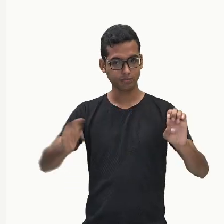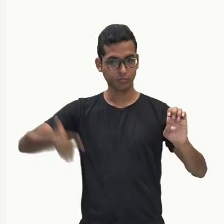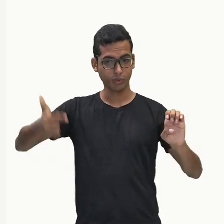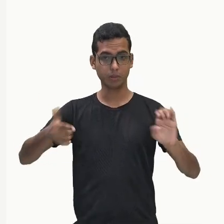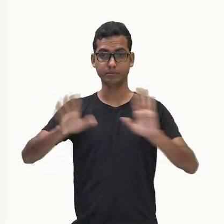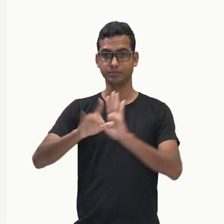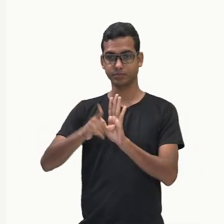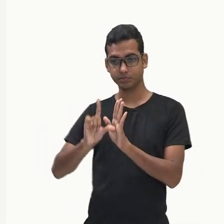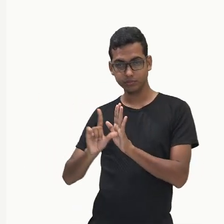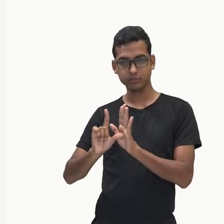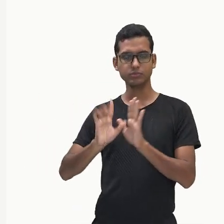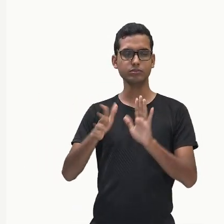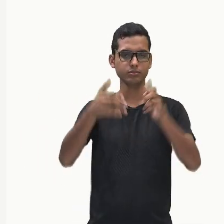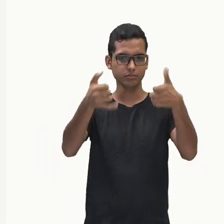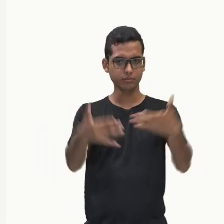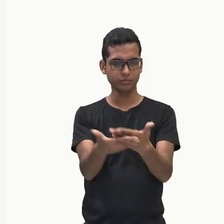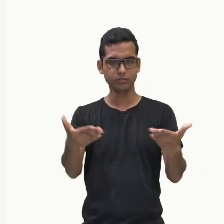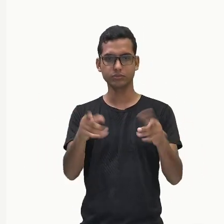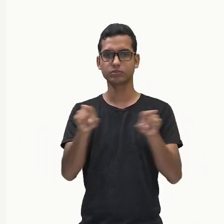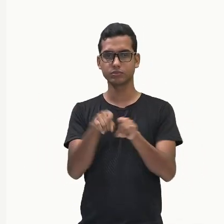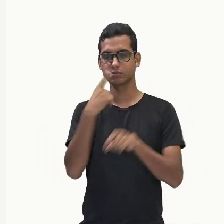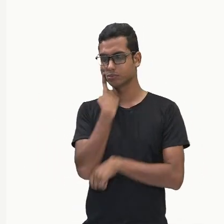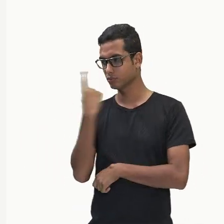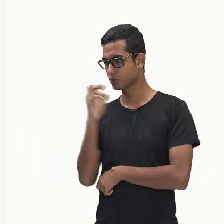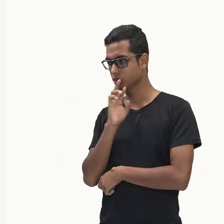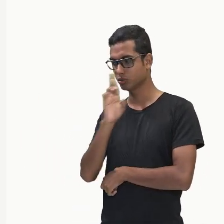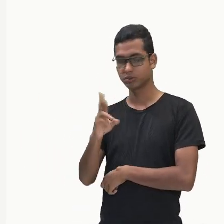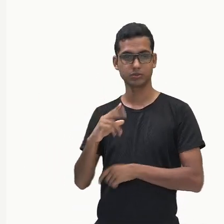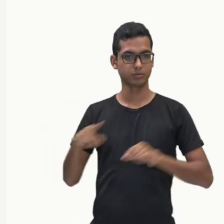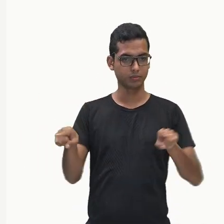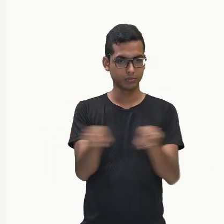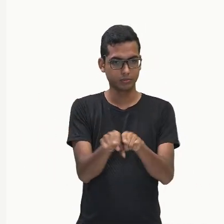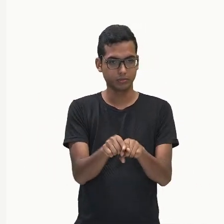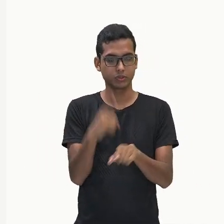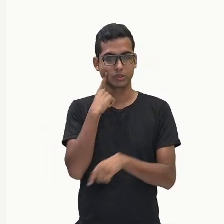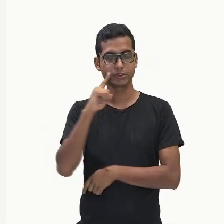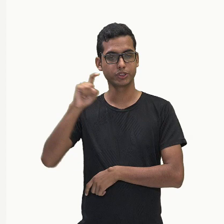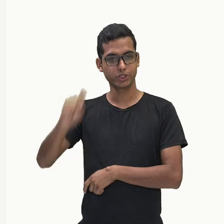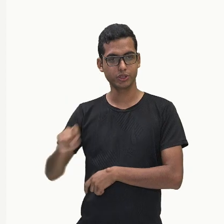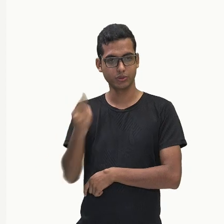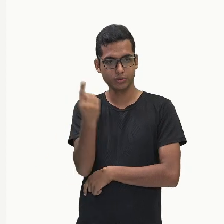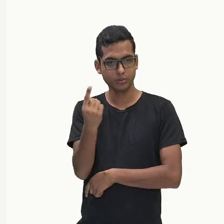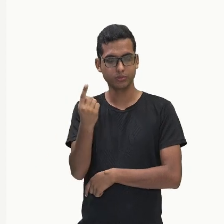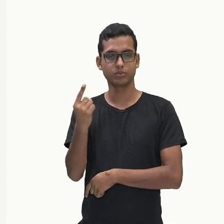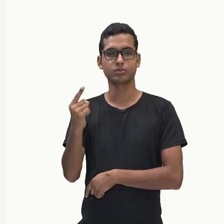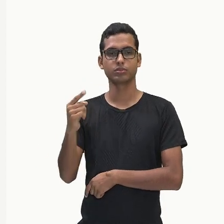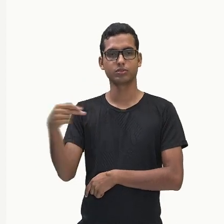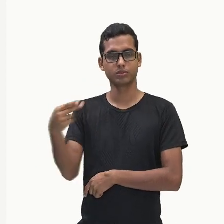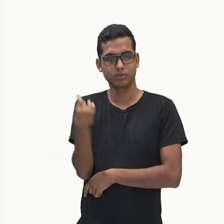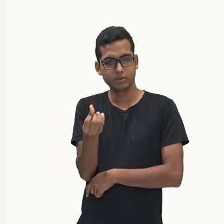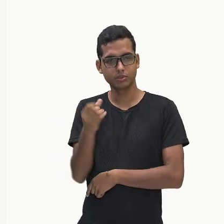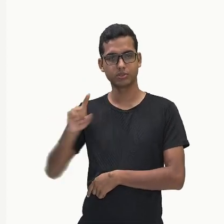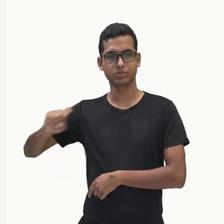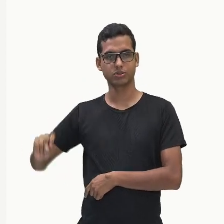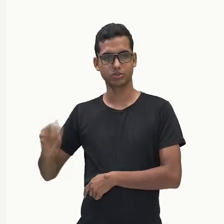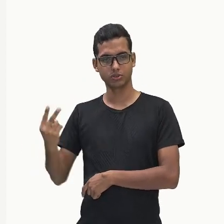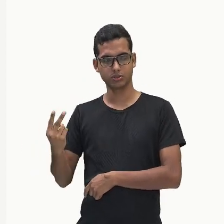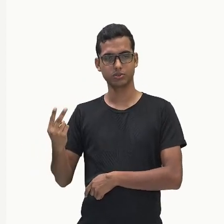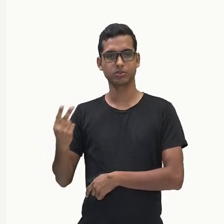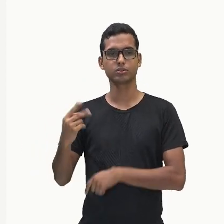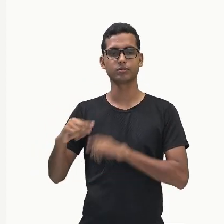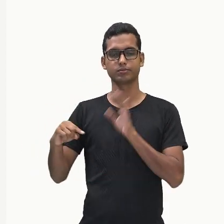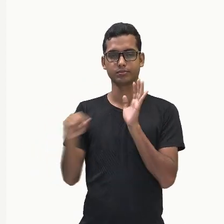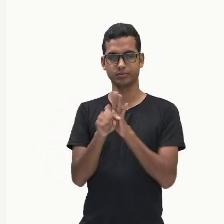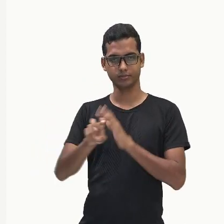adianto, tá? Que as soluções, né, o x1, x2 dessa equação é 6 e menos 5,